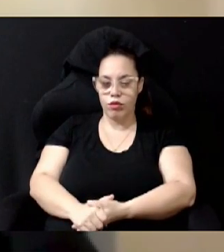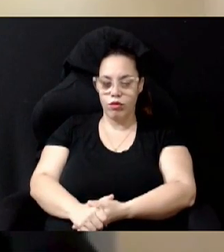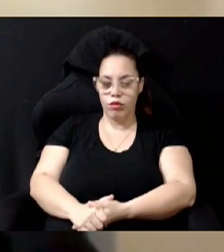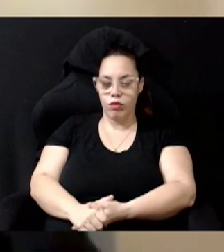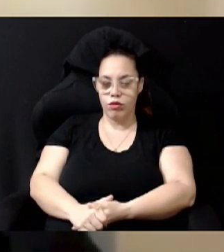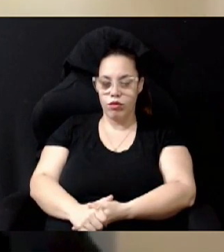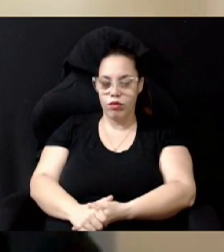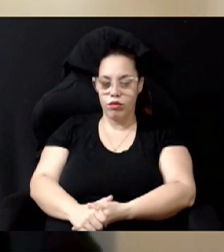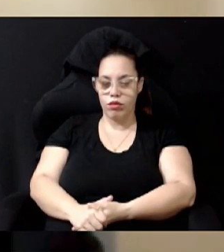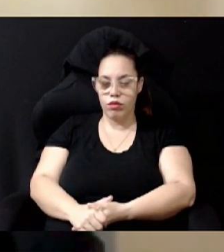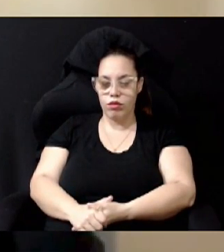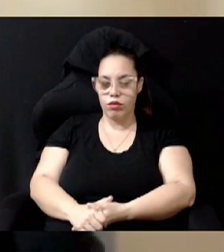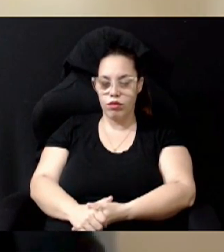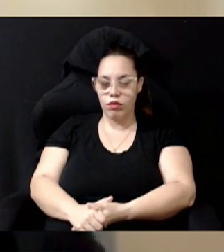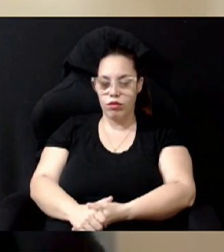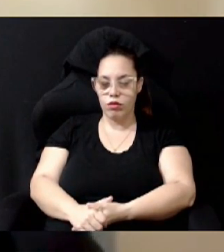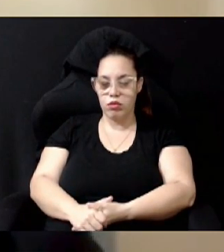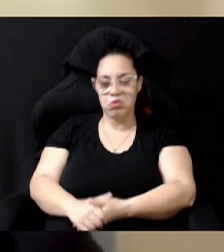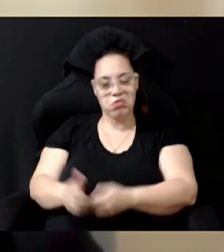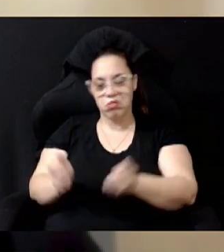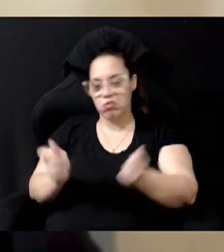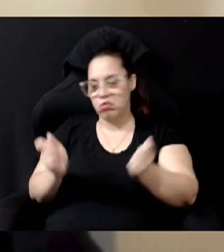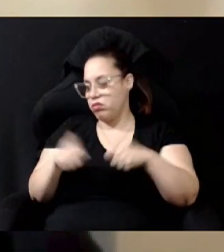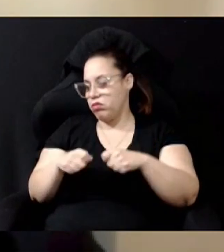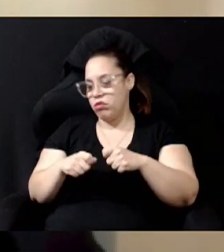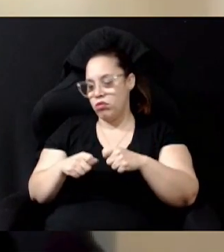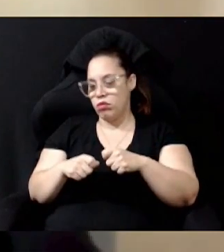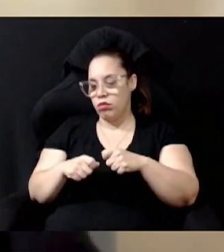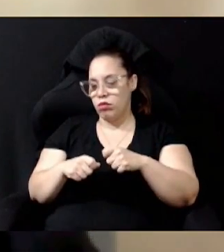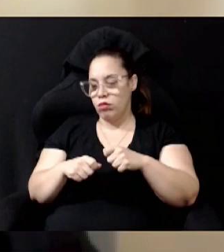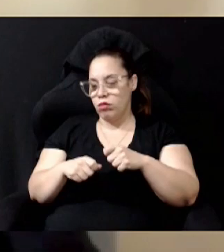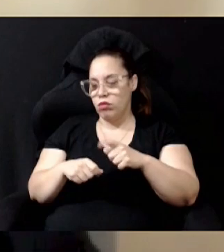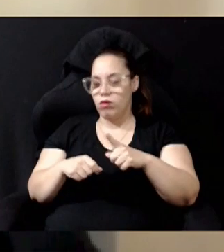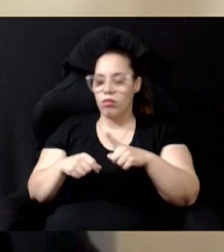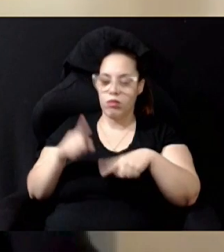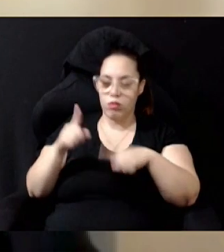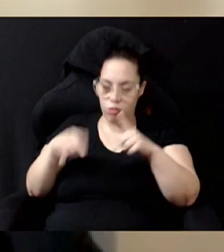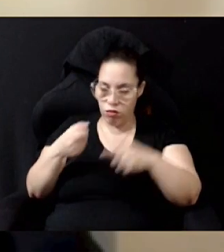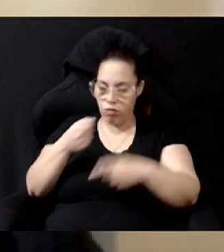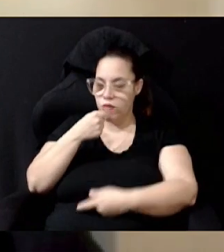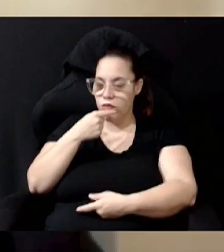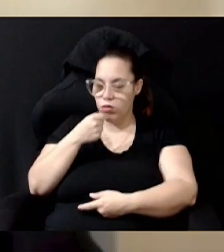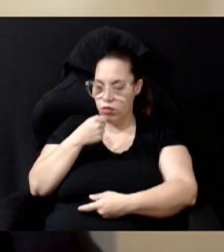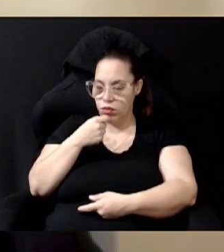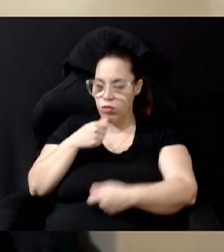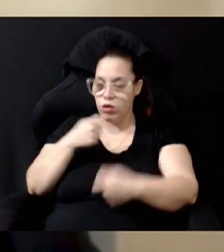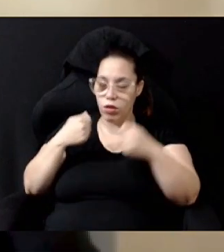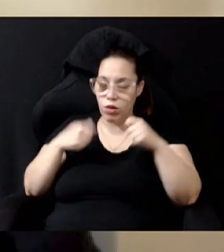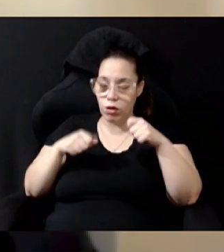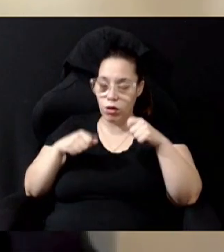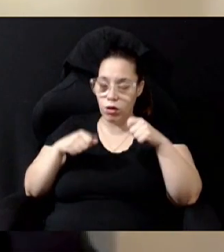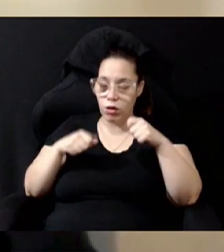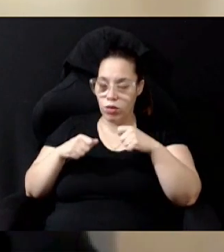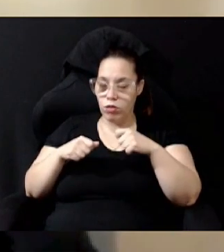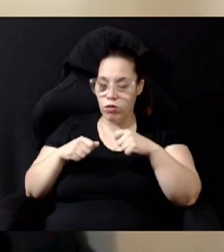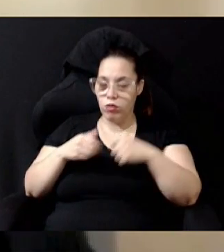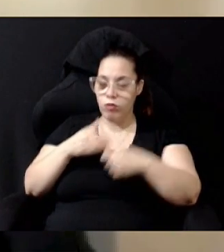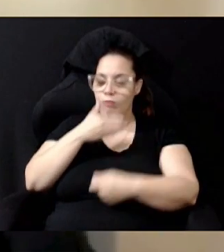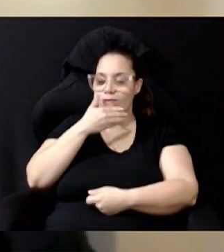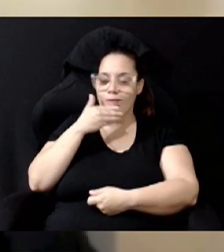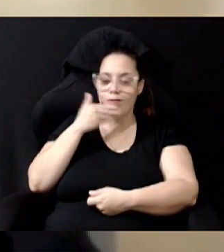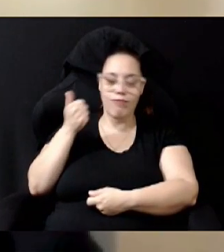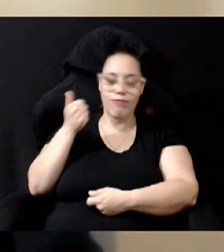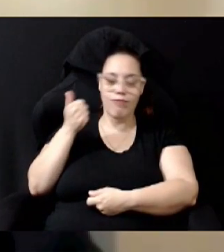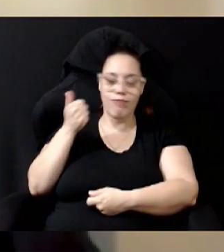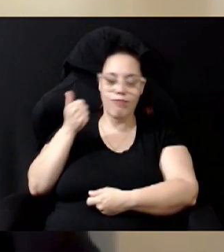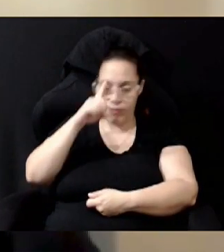sempre isso é possível. Tem que lembrar que alguns desses medicamentos que se tornam necessários, pode-se melhorar a tomada desses